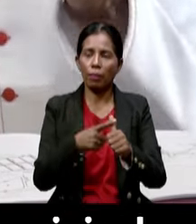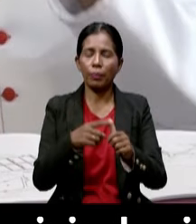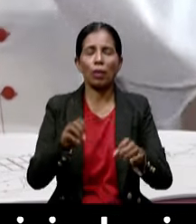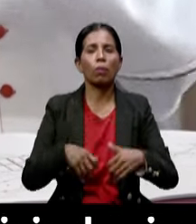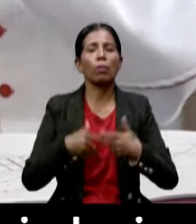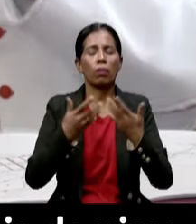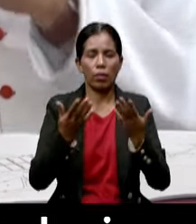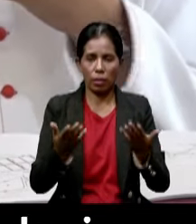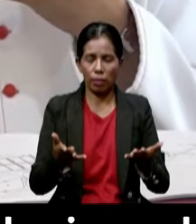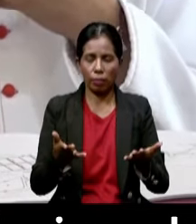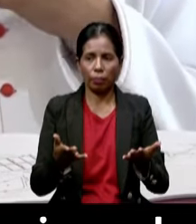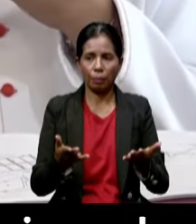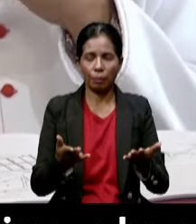Insama,